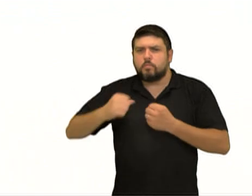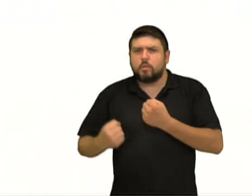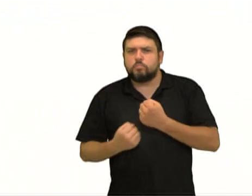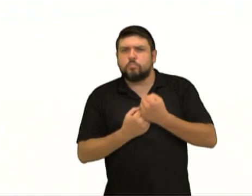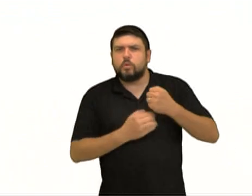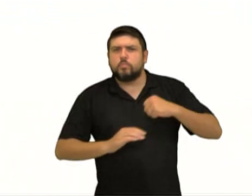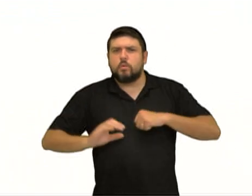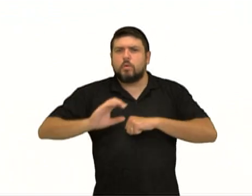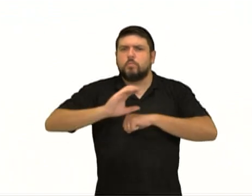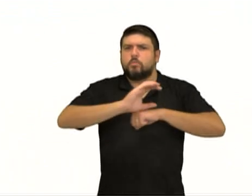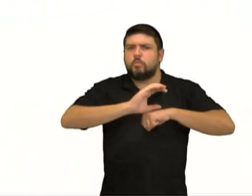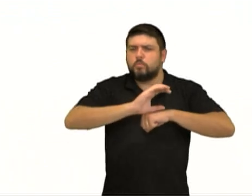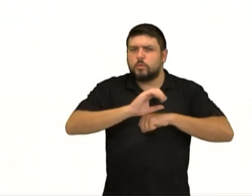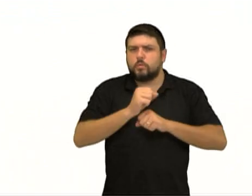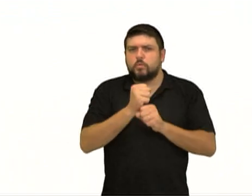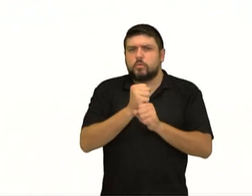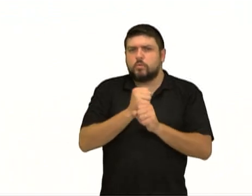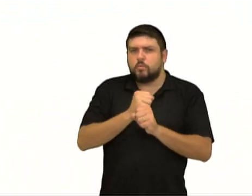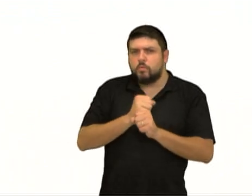Constitucionalista de